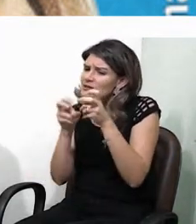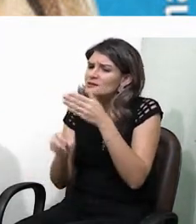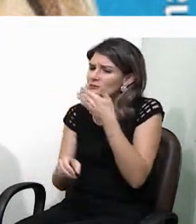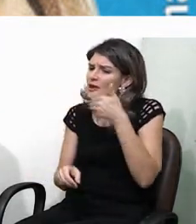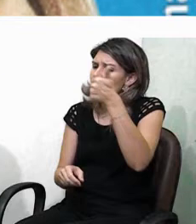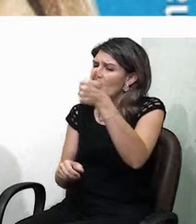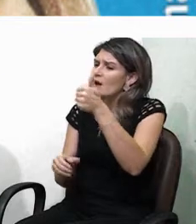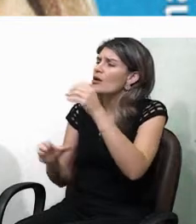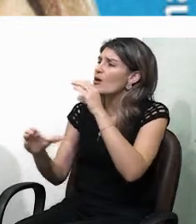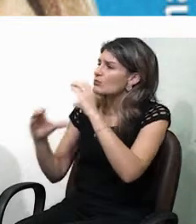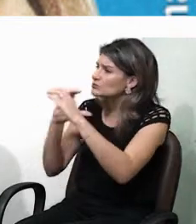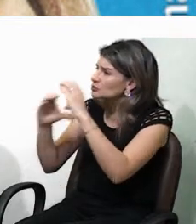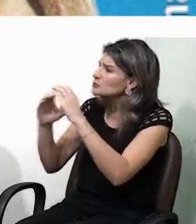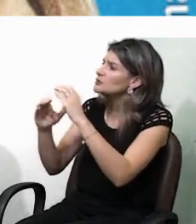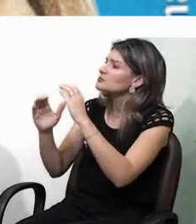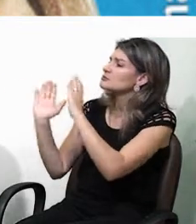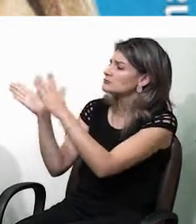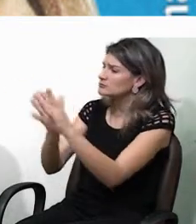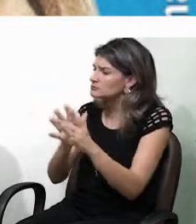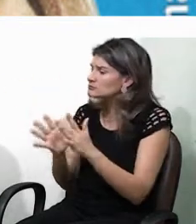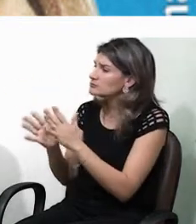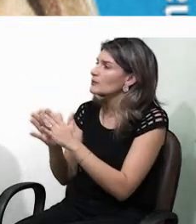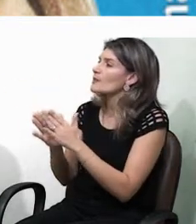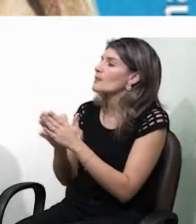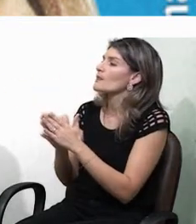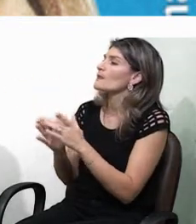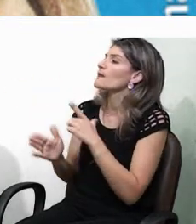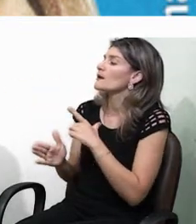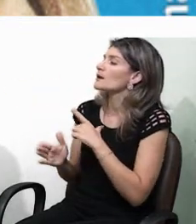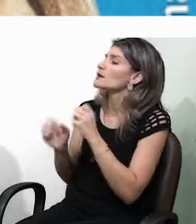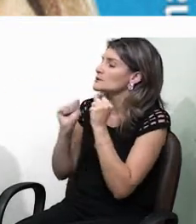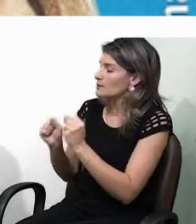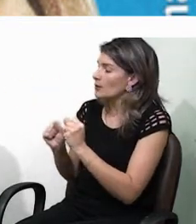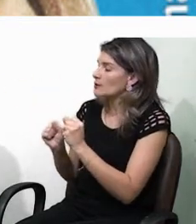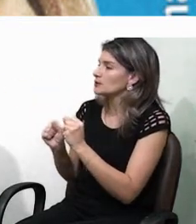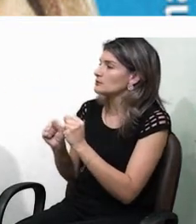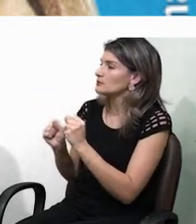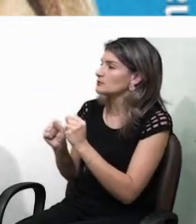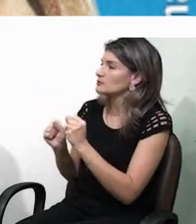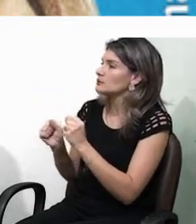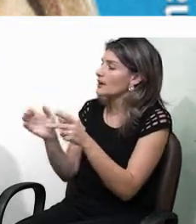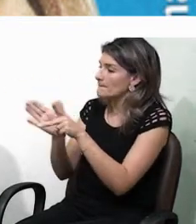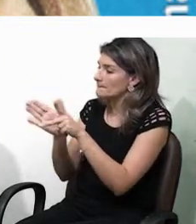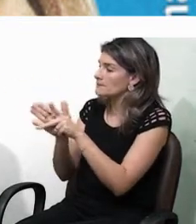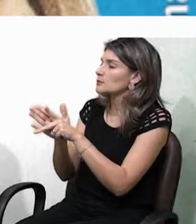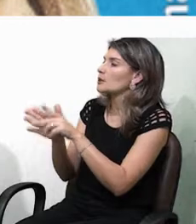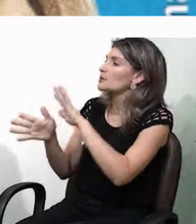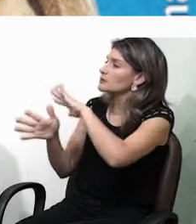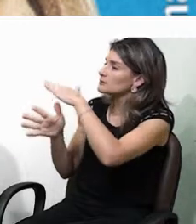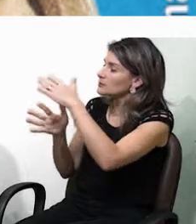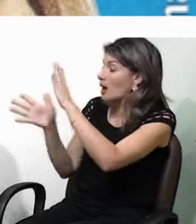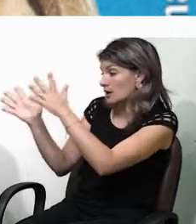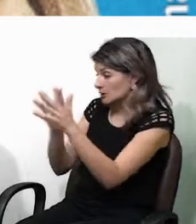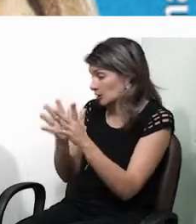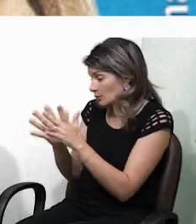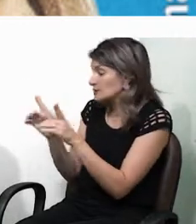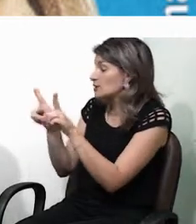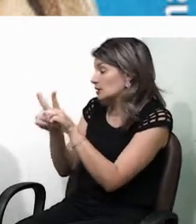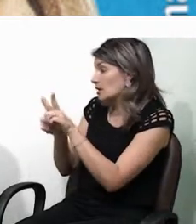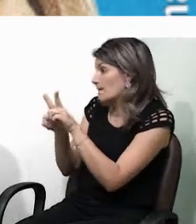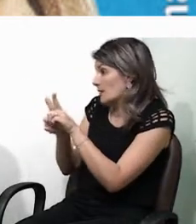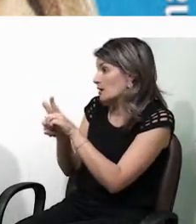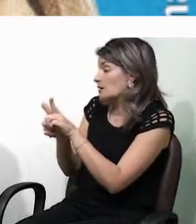oficializou como realmente a língua dos surdos. Agora eles podem ter a língua deles, a língua de sinais, e aprender a língua